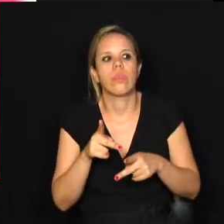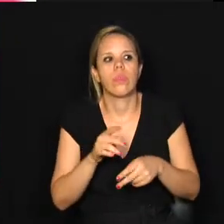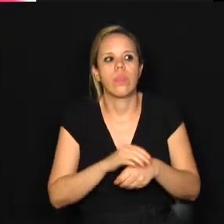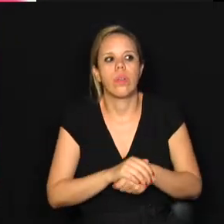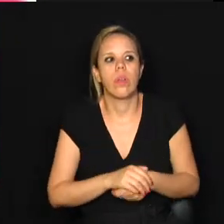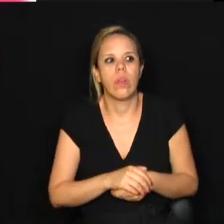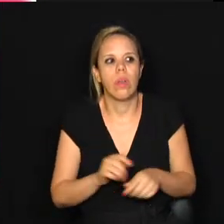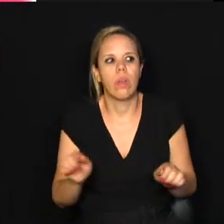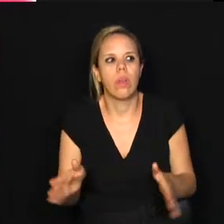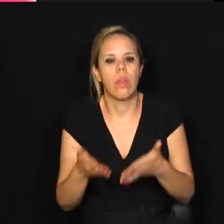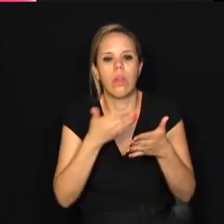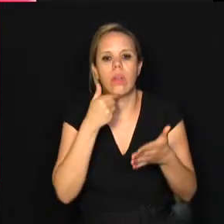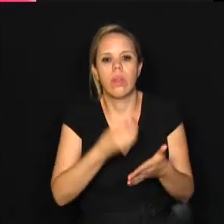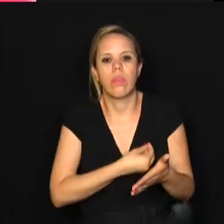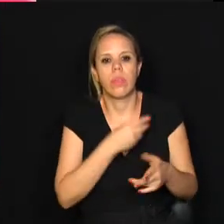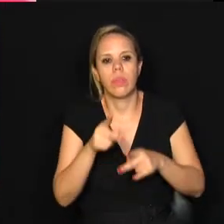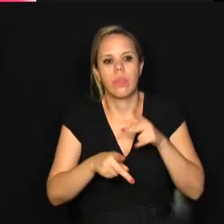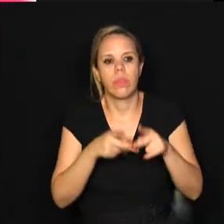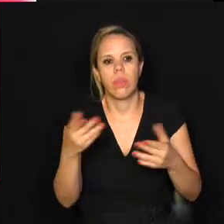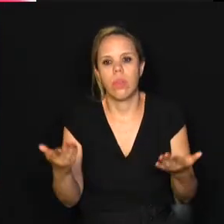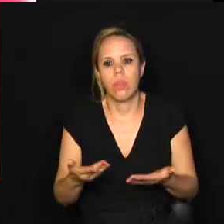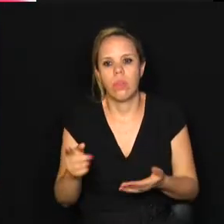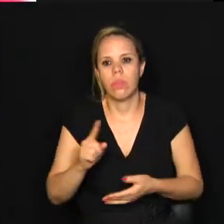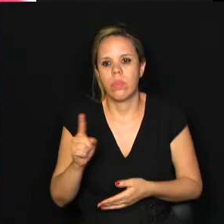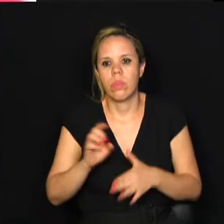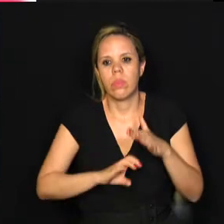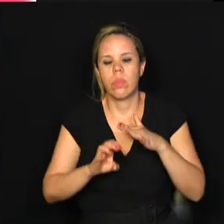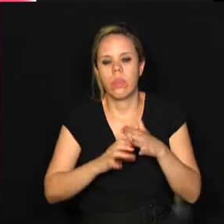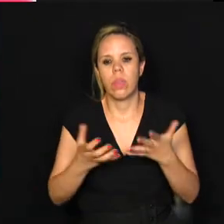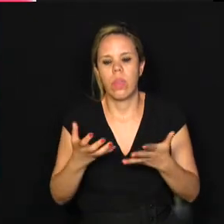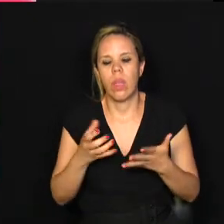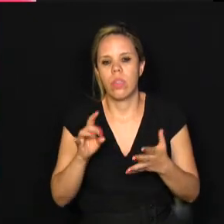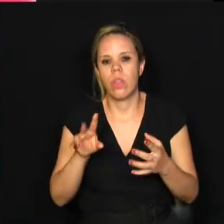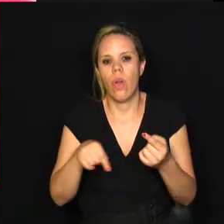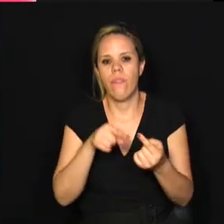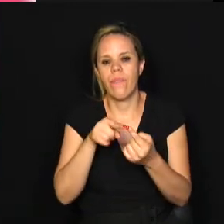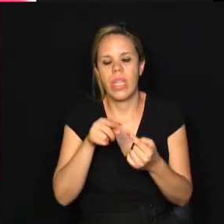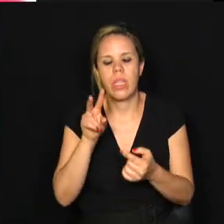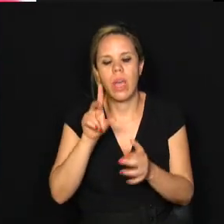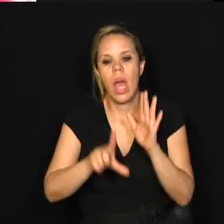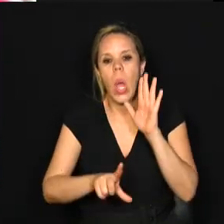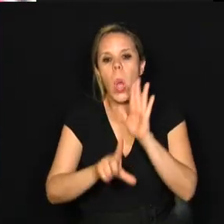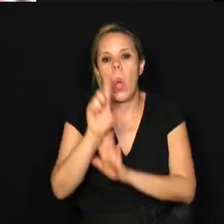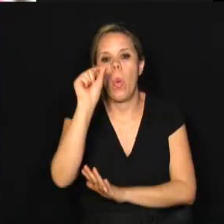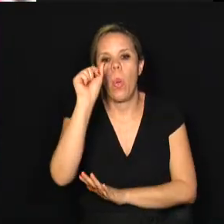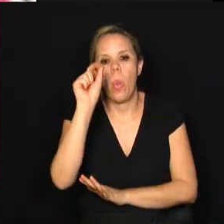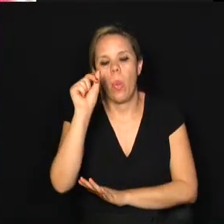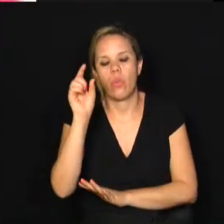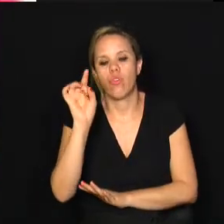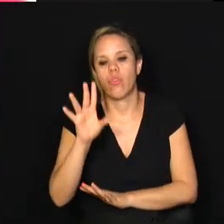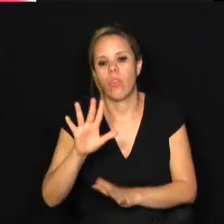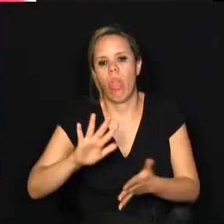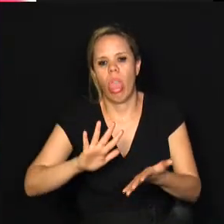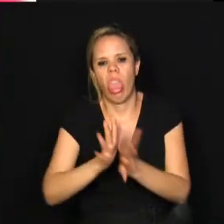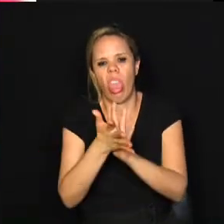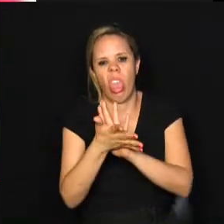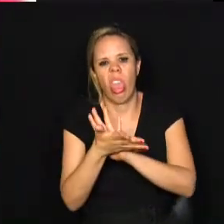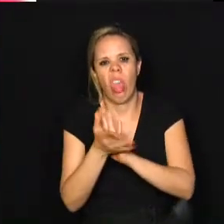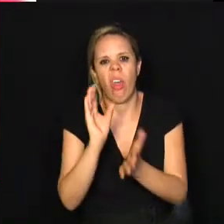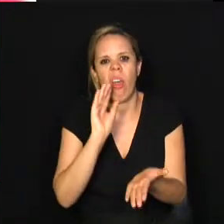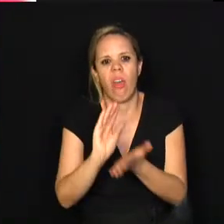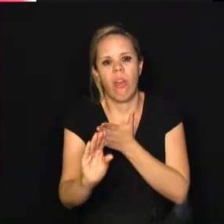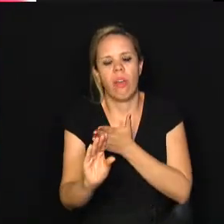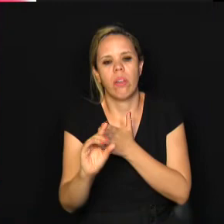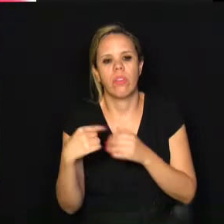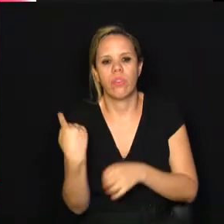de vida para a pessoa. E hoje não. Hoje a empresa quer visar apenas o lucro. Mesmo que para isso tenha que destruir o maior capital que ela tem, que somos